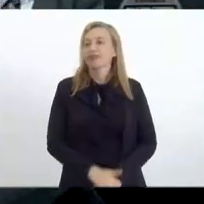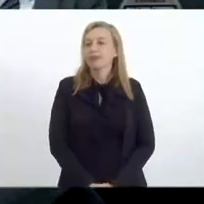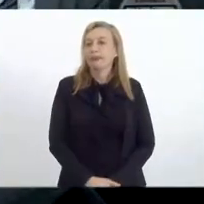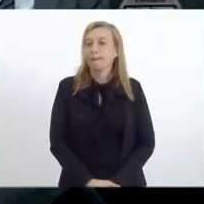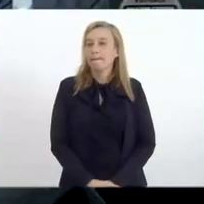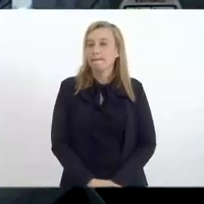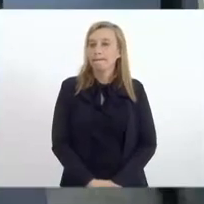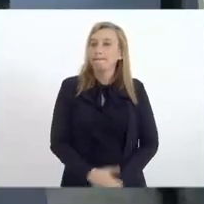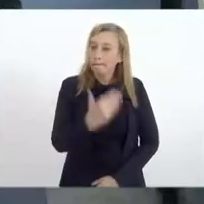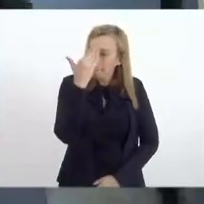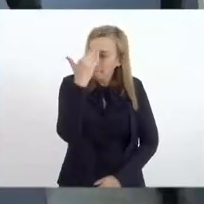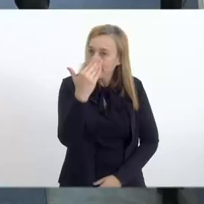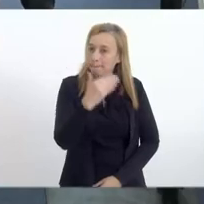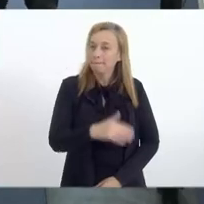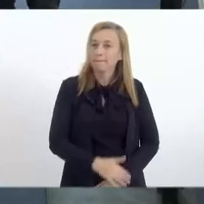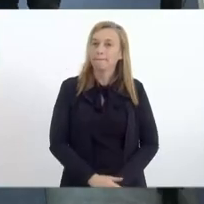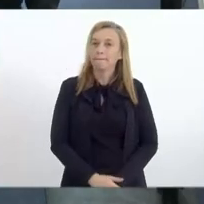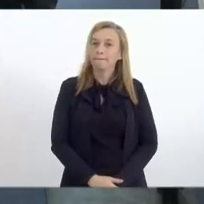Obrigado.